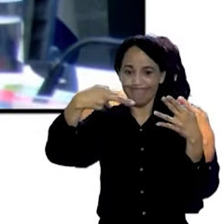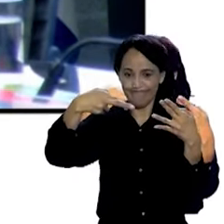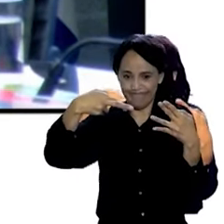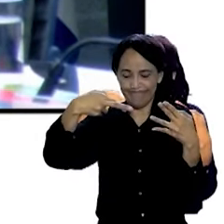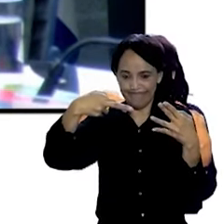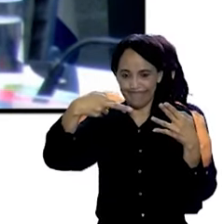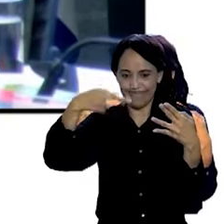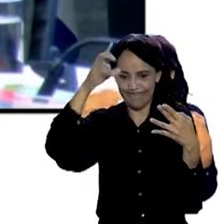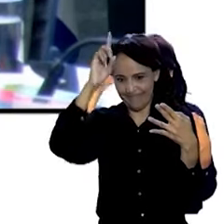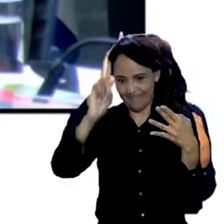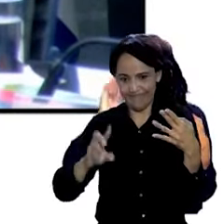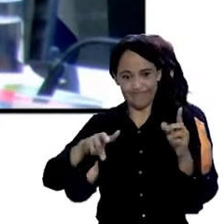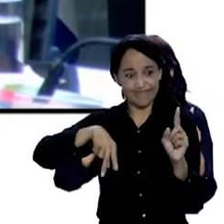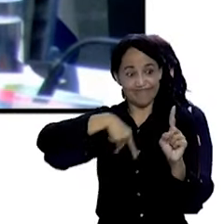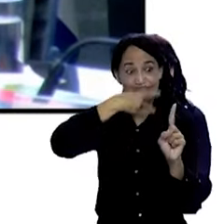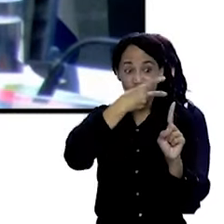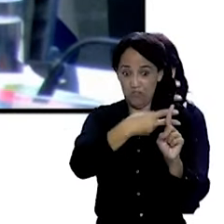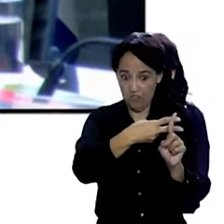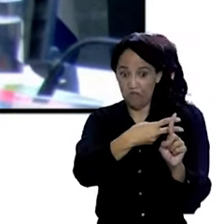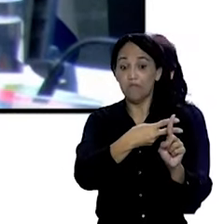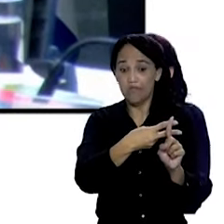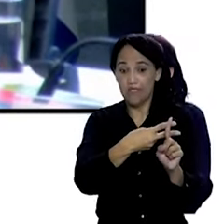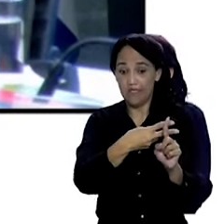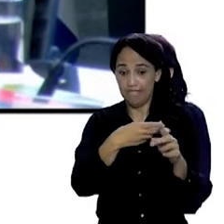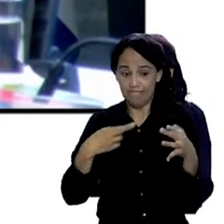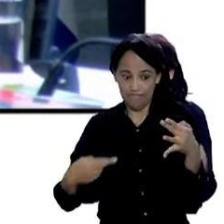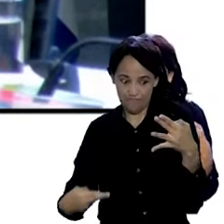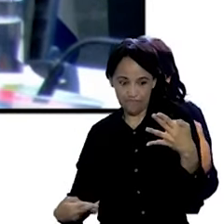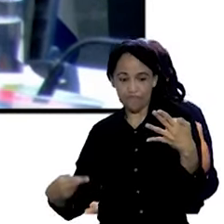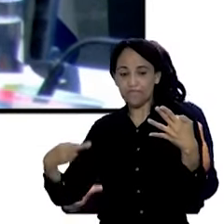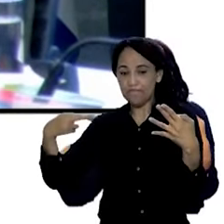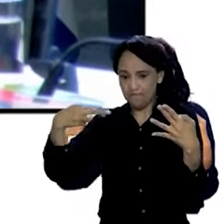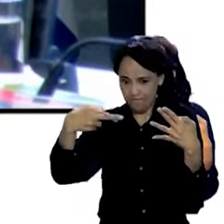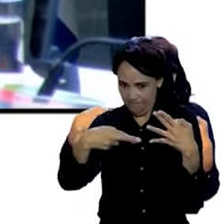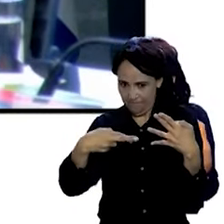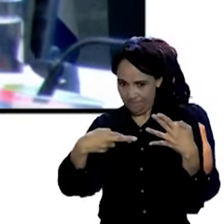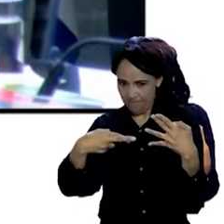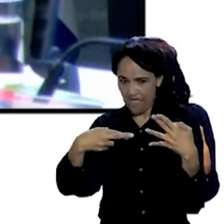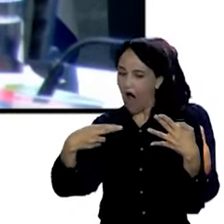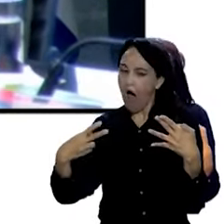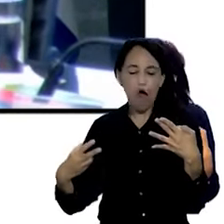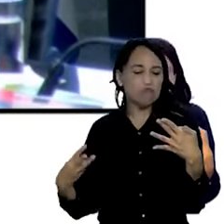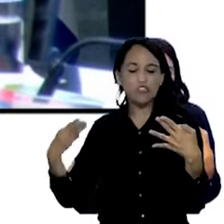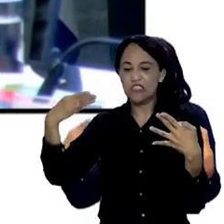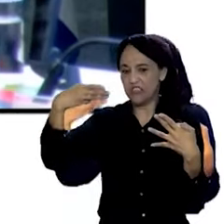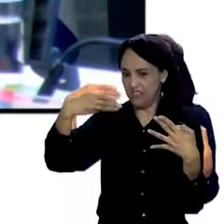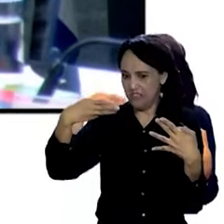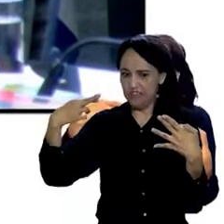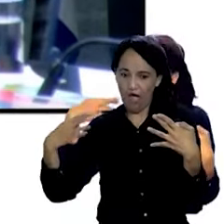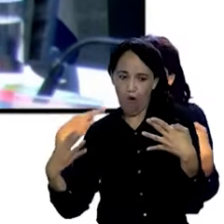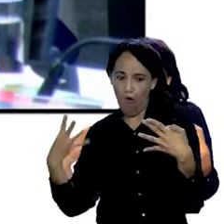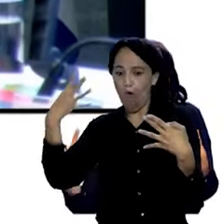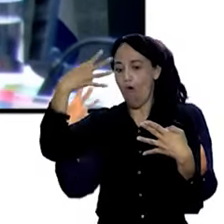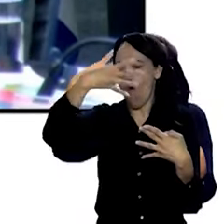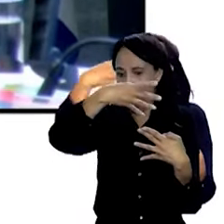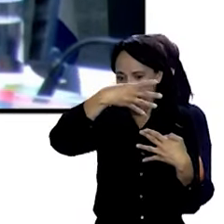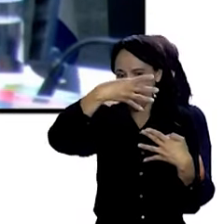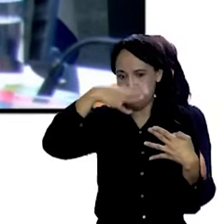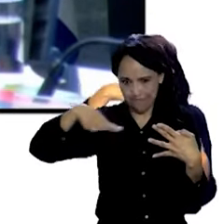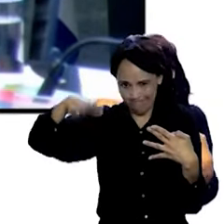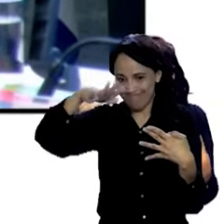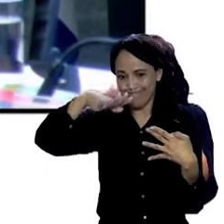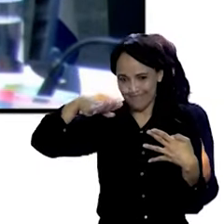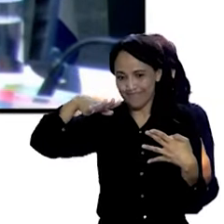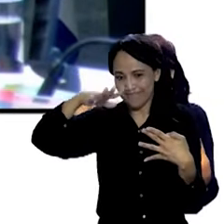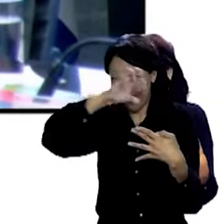direito não só ao segundo grau mas também a um terceiro a um quarto mas não grau até Instância